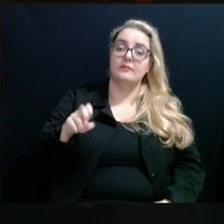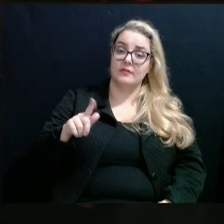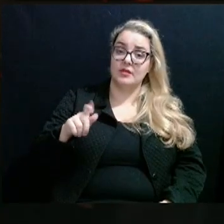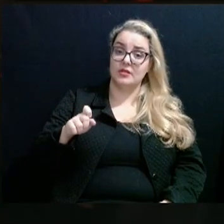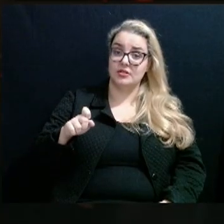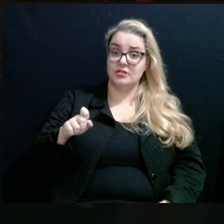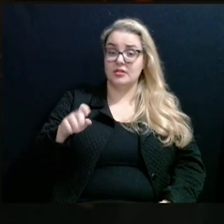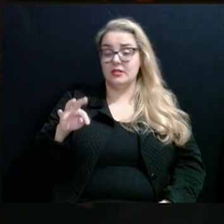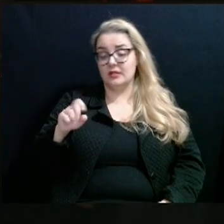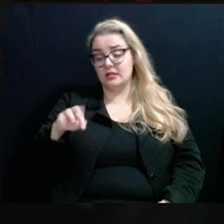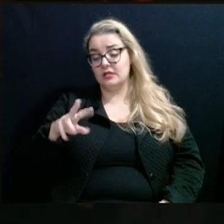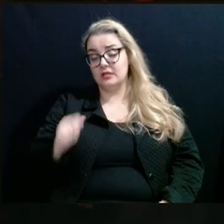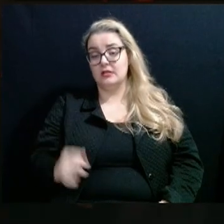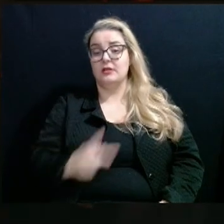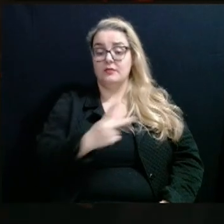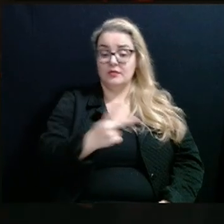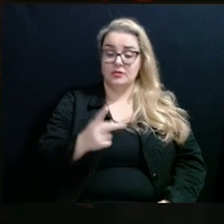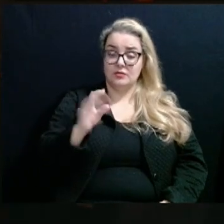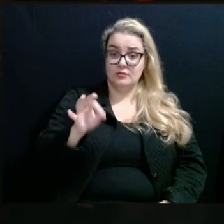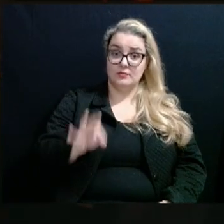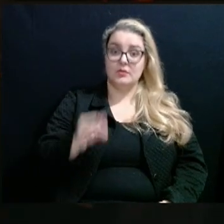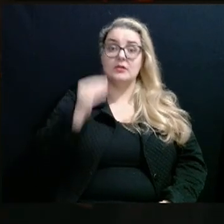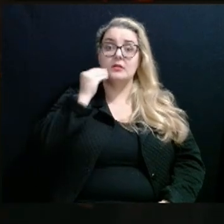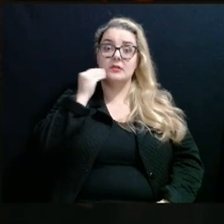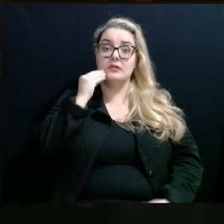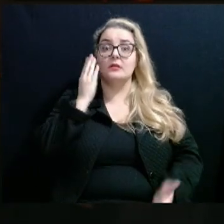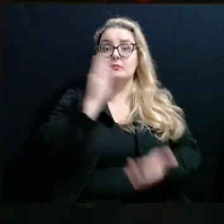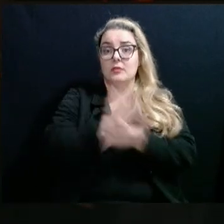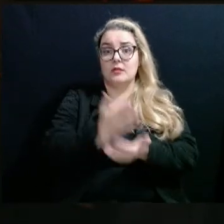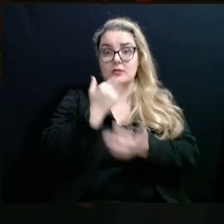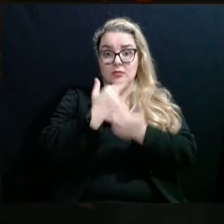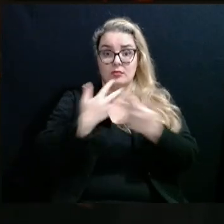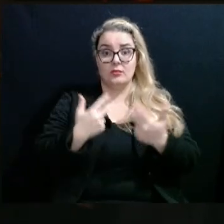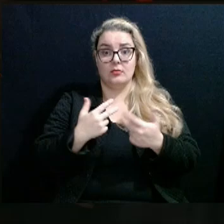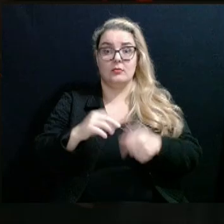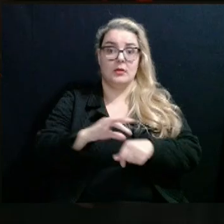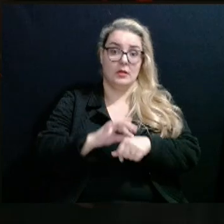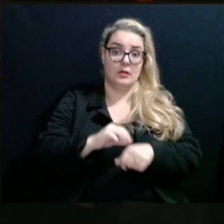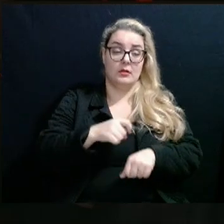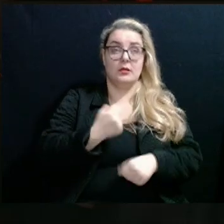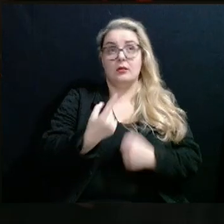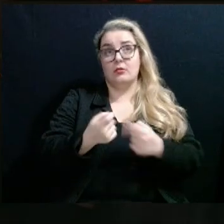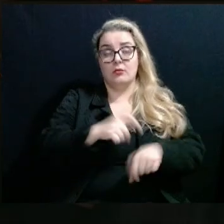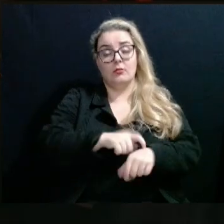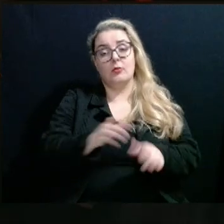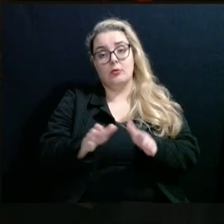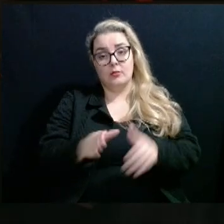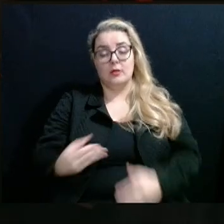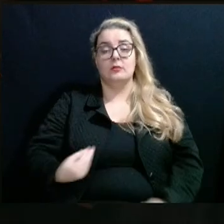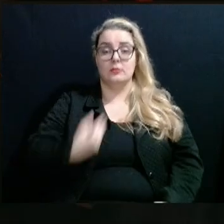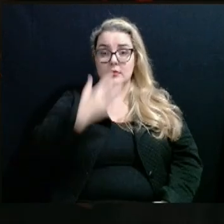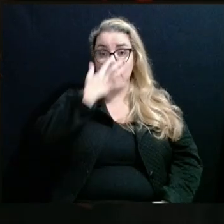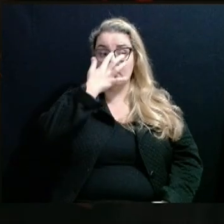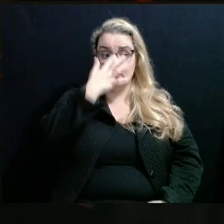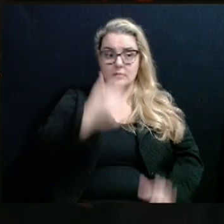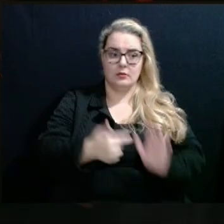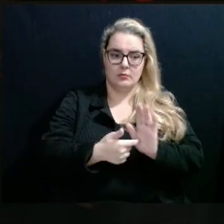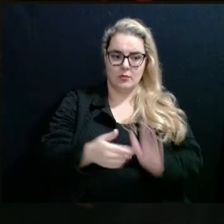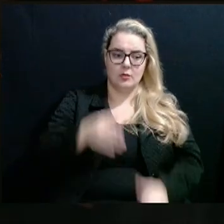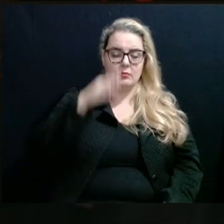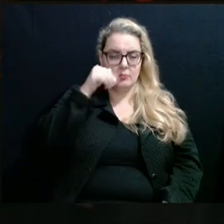já tentaram parar de comer carne em algum momento da vida. Então, isso mostra que existe uma curiosidade crescente sobre esse universo,